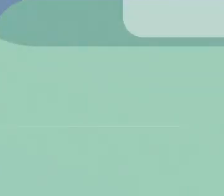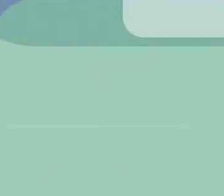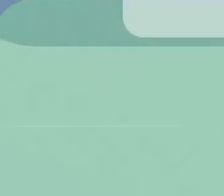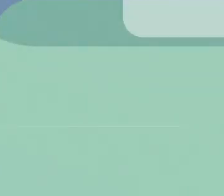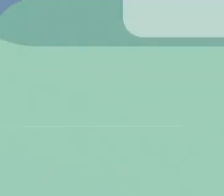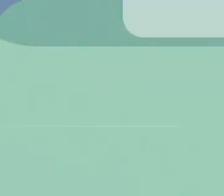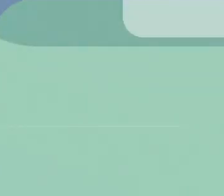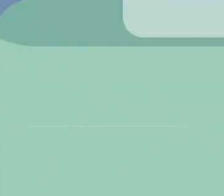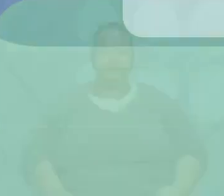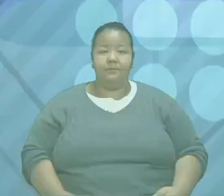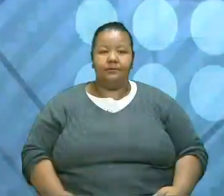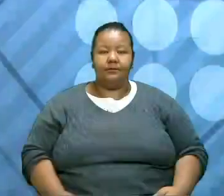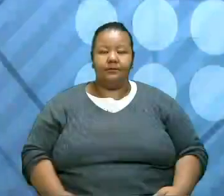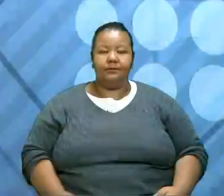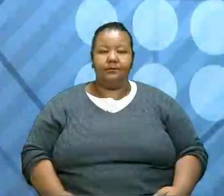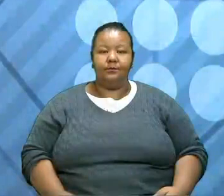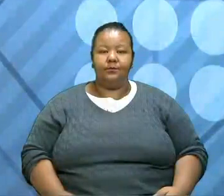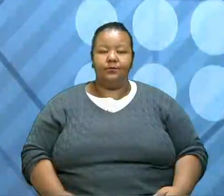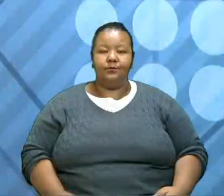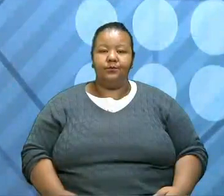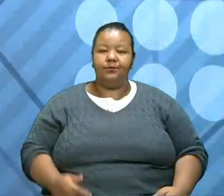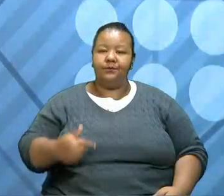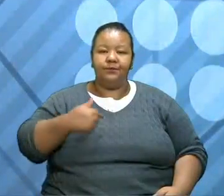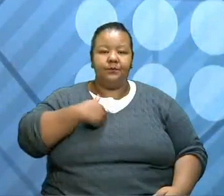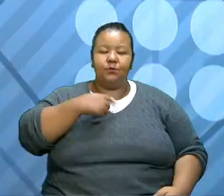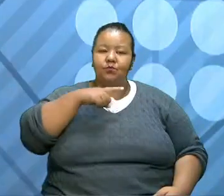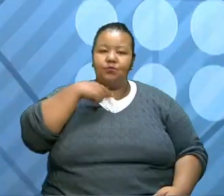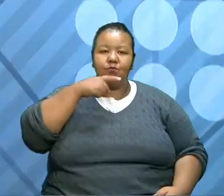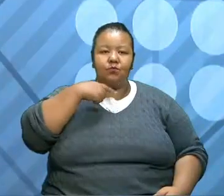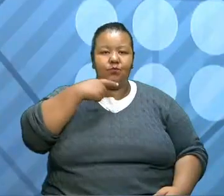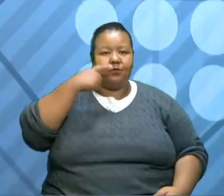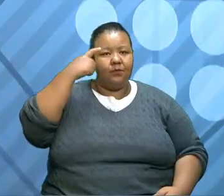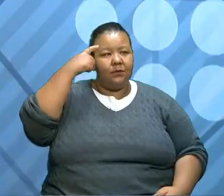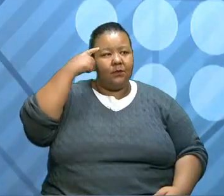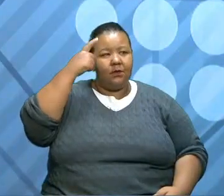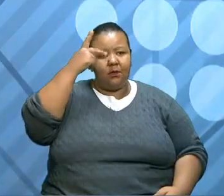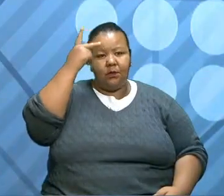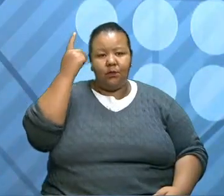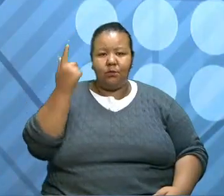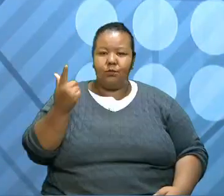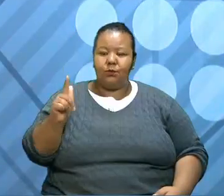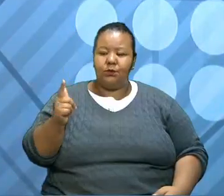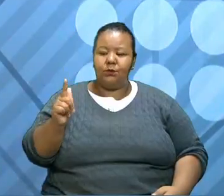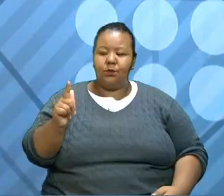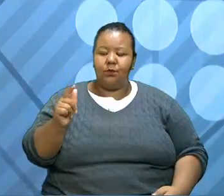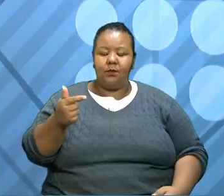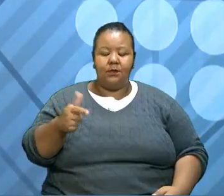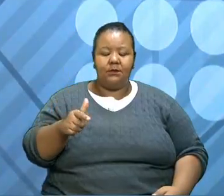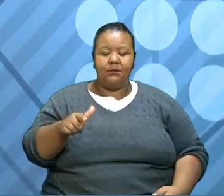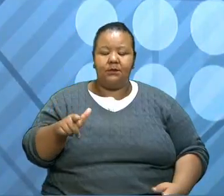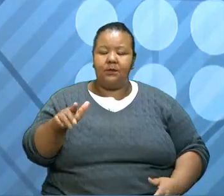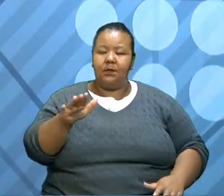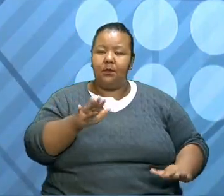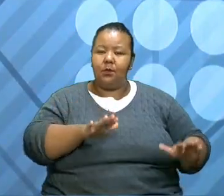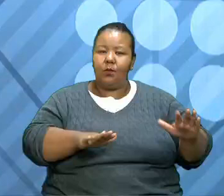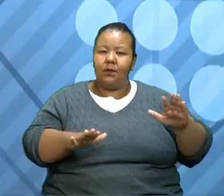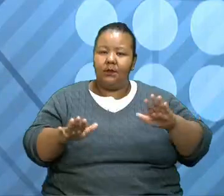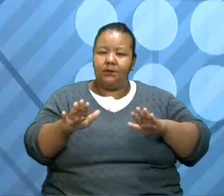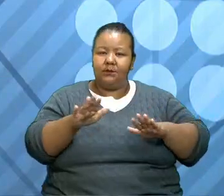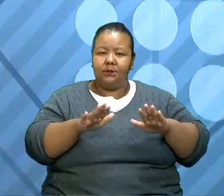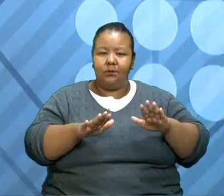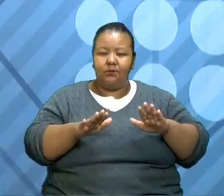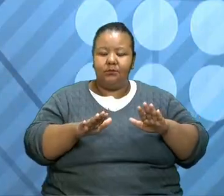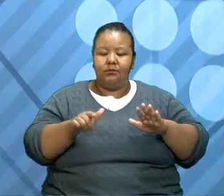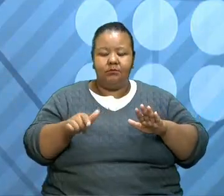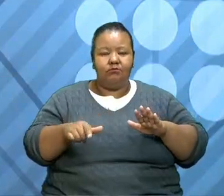Organização e atuação do gestor. Eu não consigo pensar num gestor sem organização. E uma organização sem